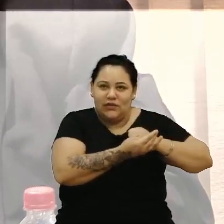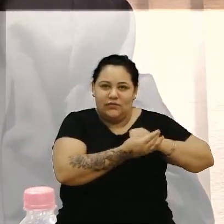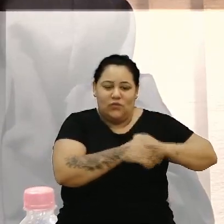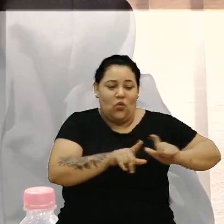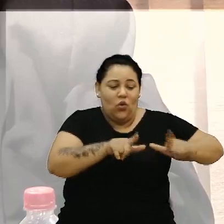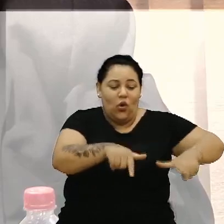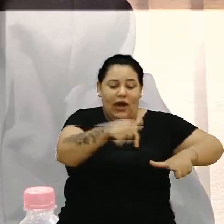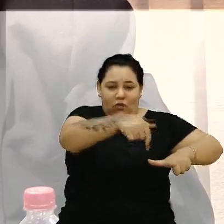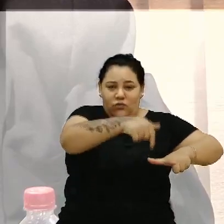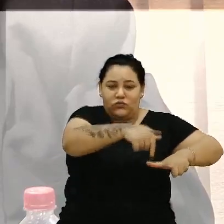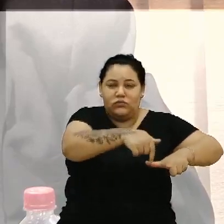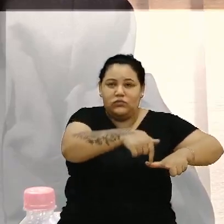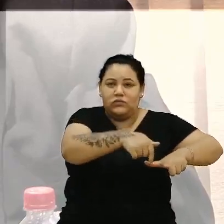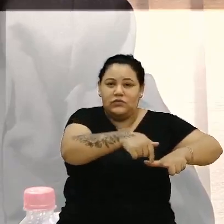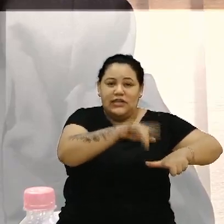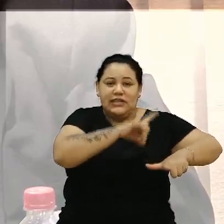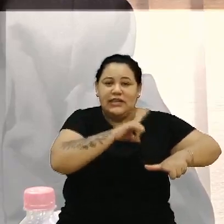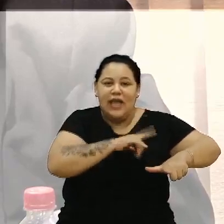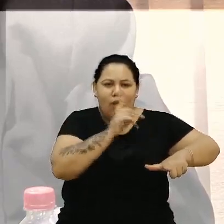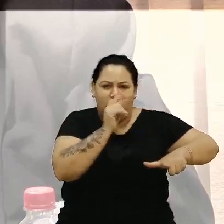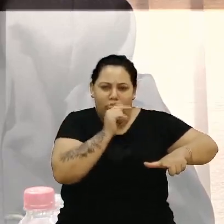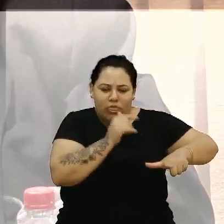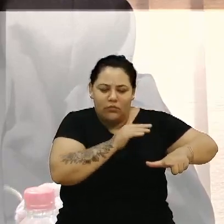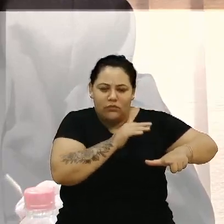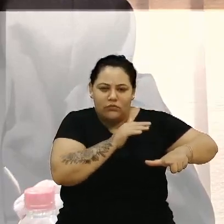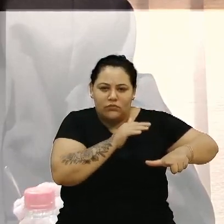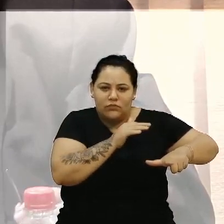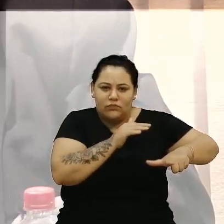que tem riachos, né?